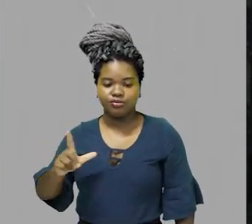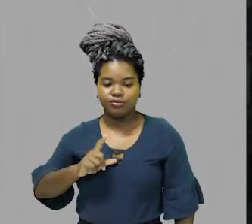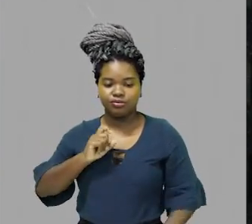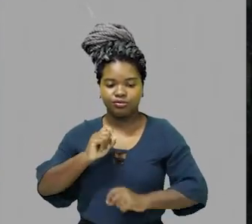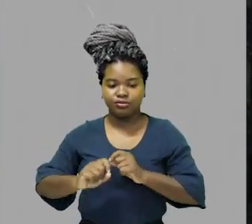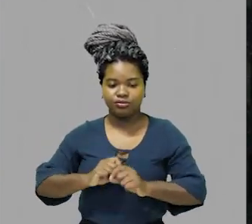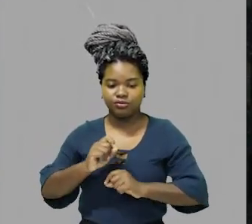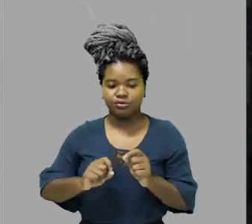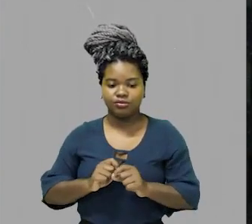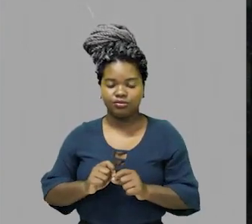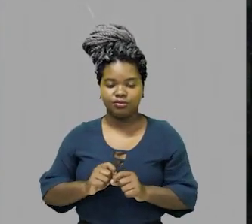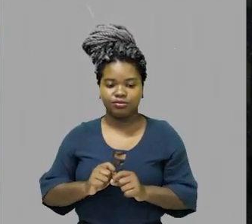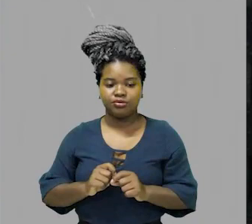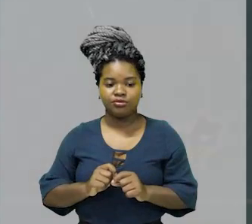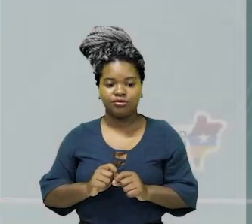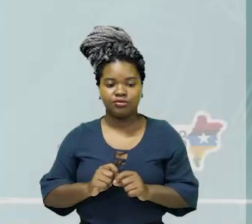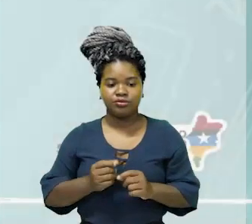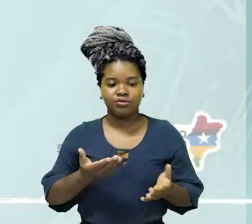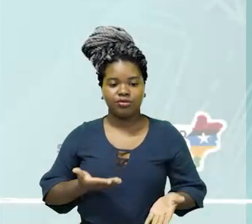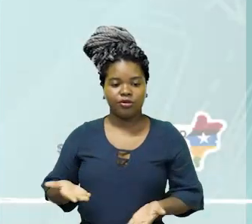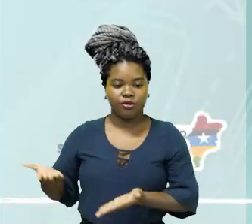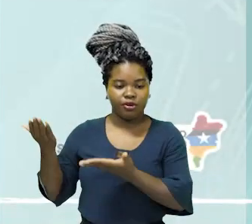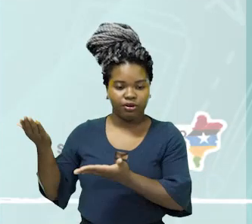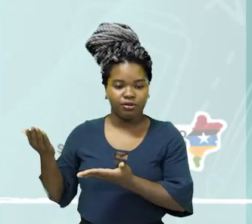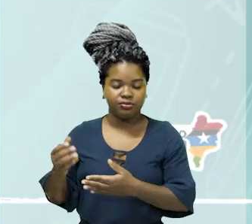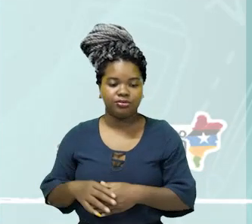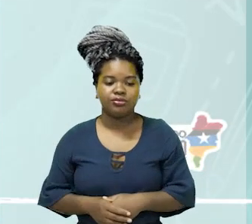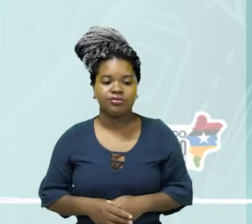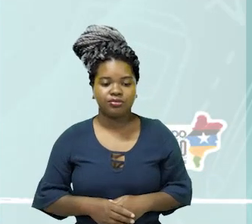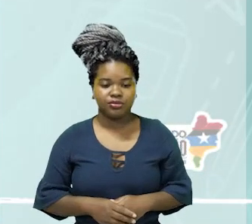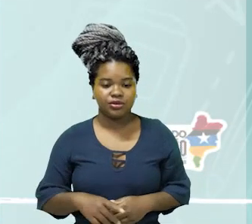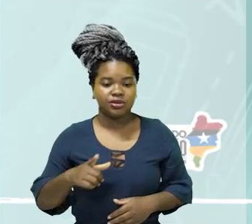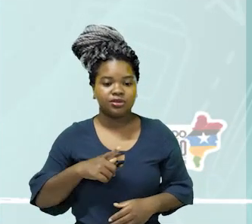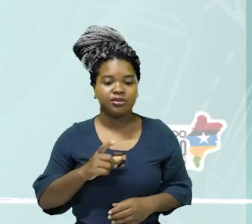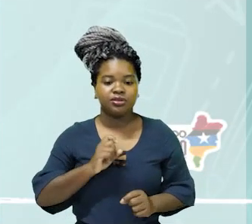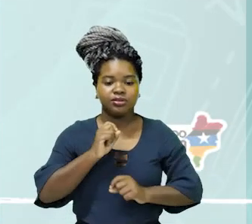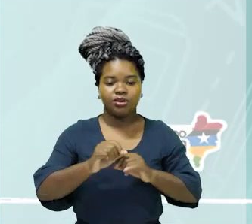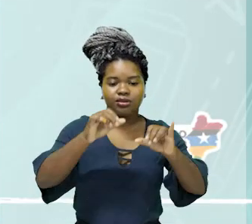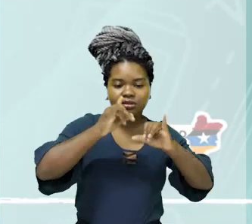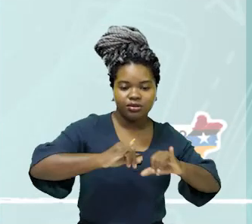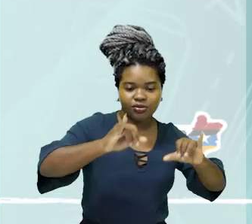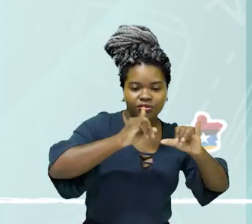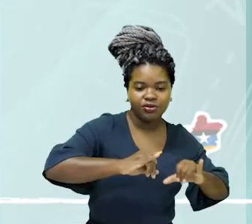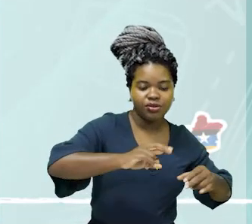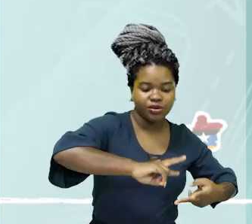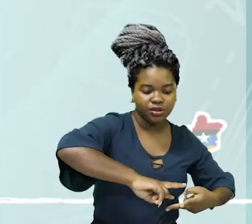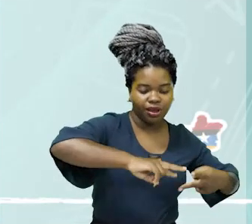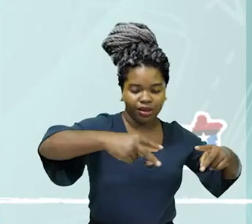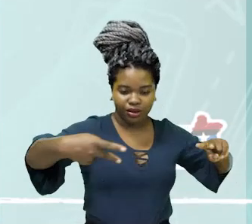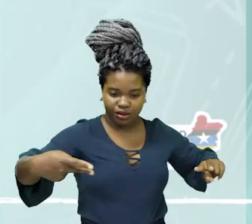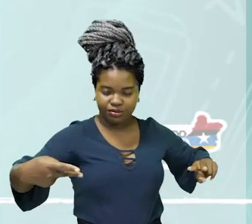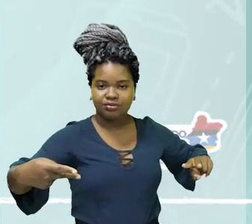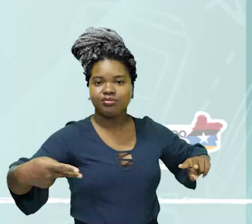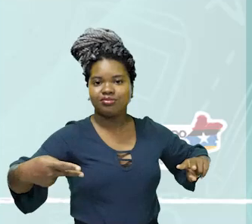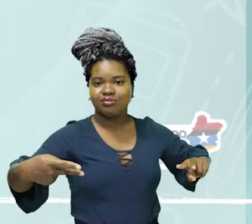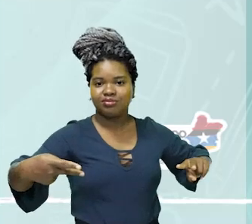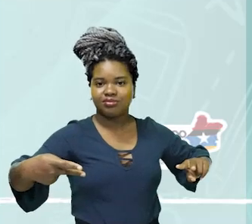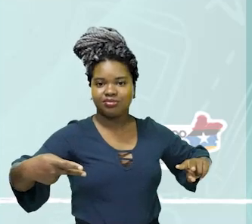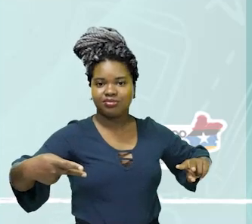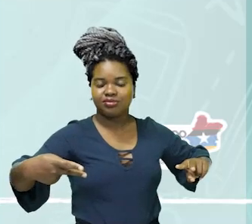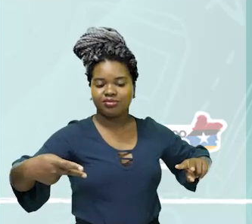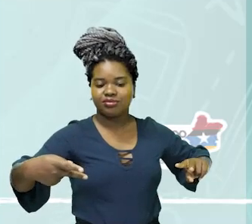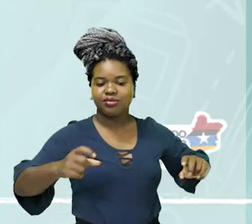E essa sequência aqui, ela é determinada graças ao código genético. O código genético, pessoal, é